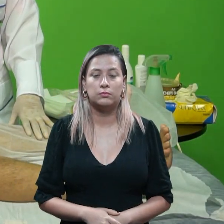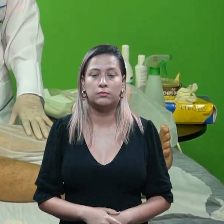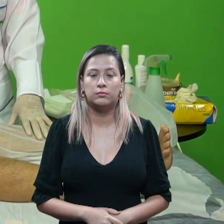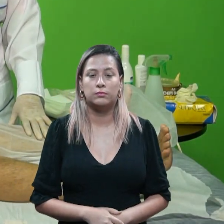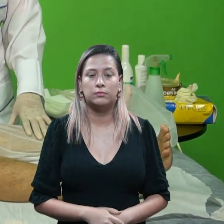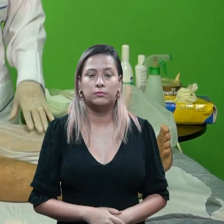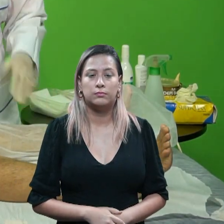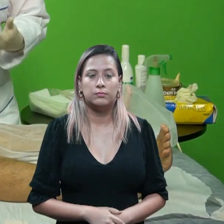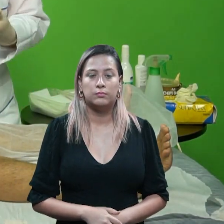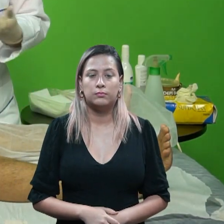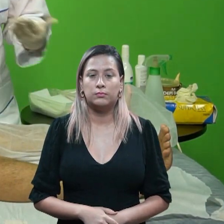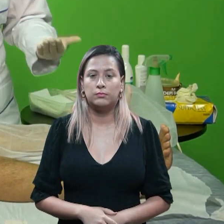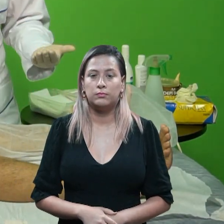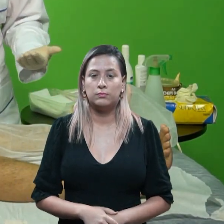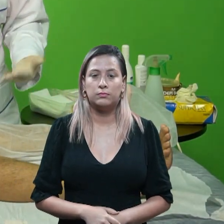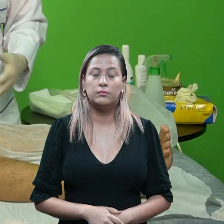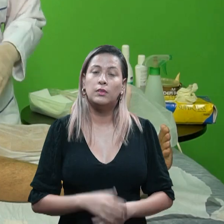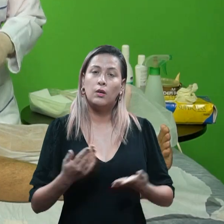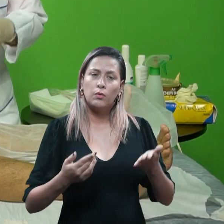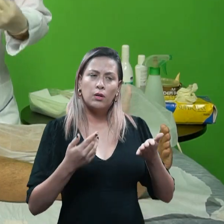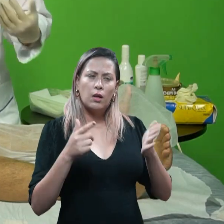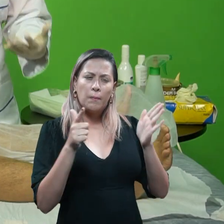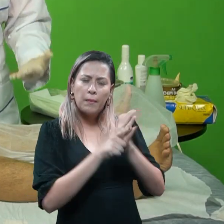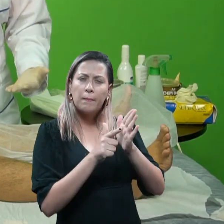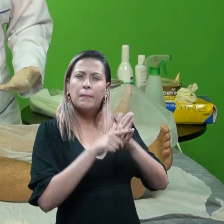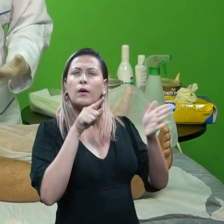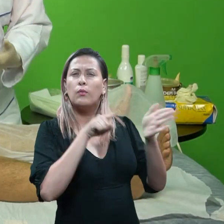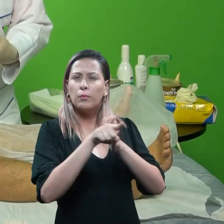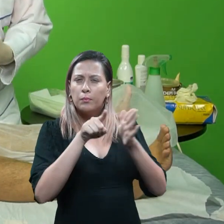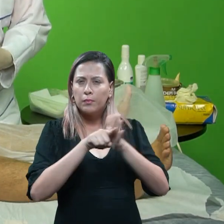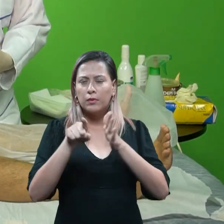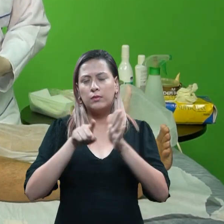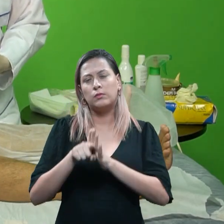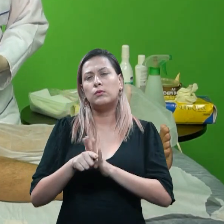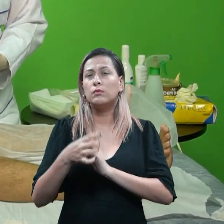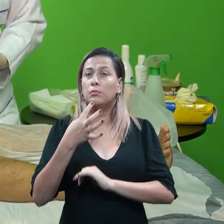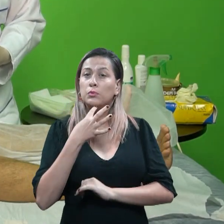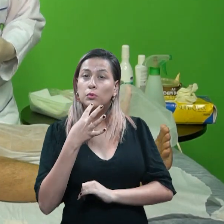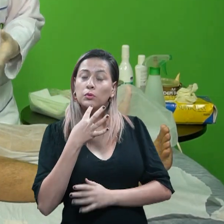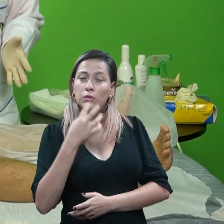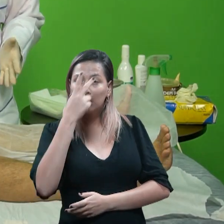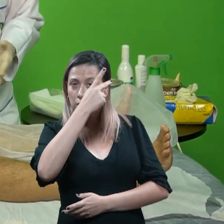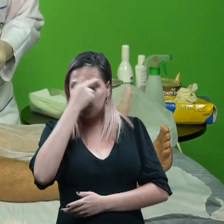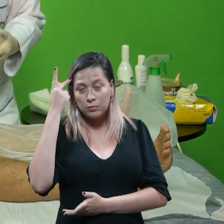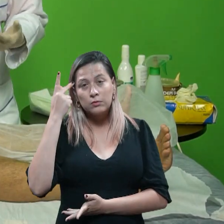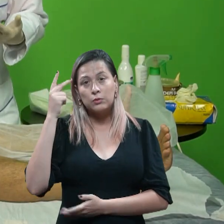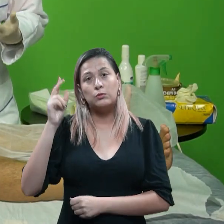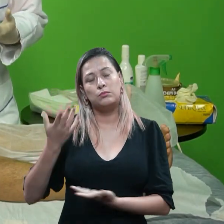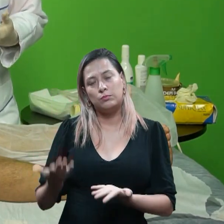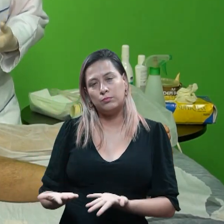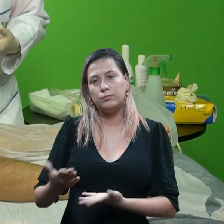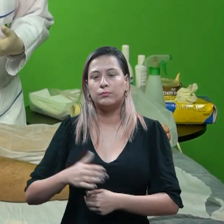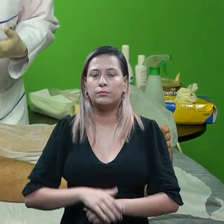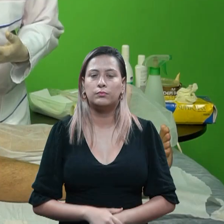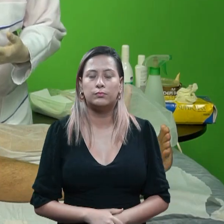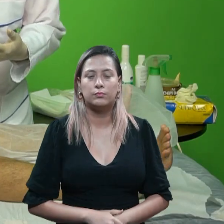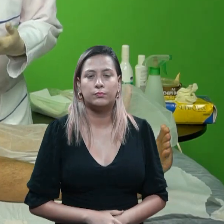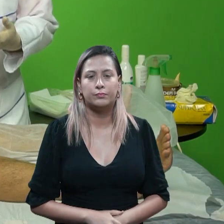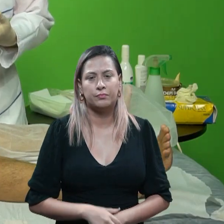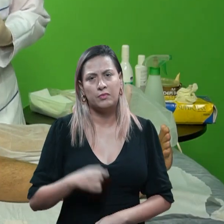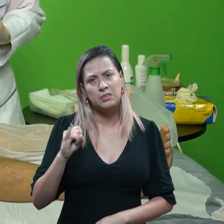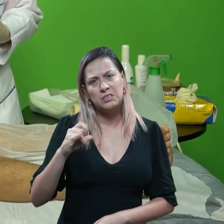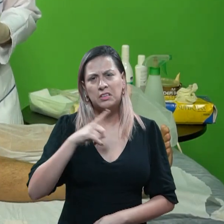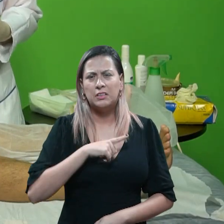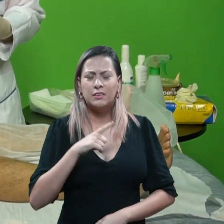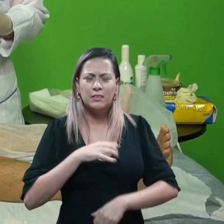fazer é a ficha de anamnese. Vamos conhecer o nosso cliente primeiro. Saber se ele tem